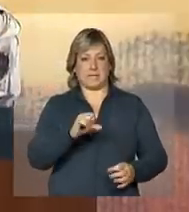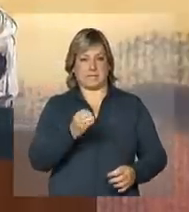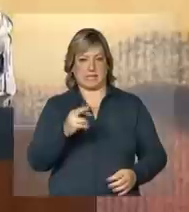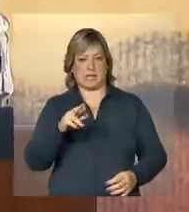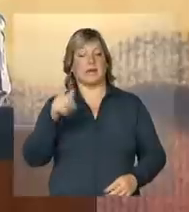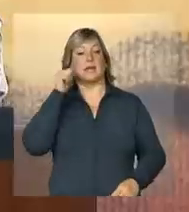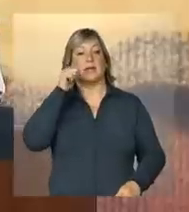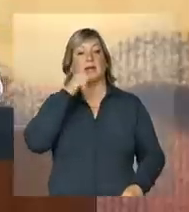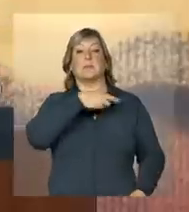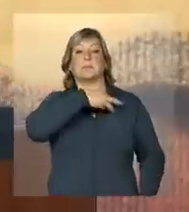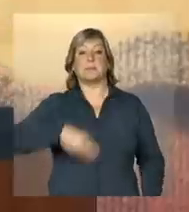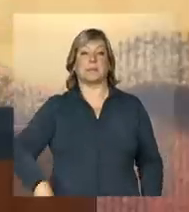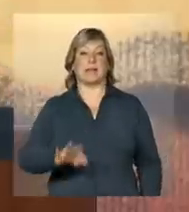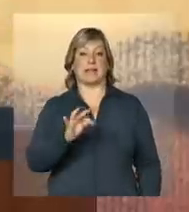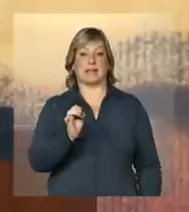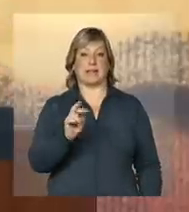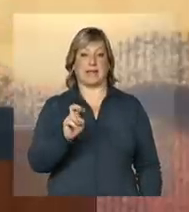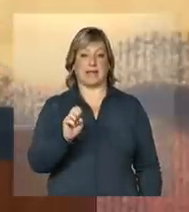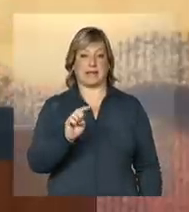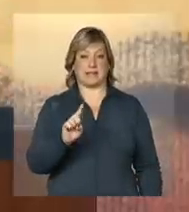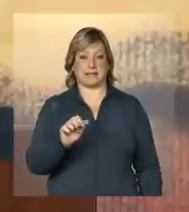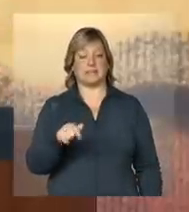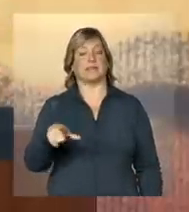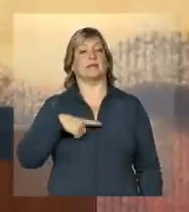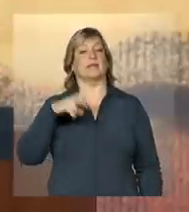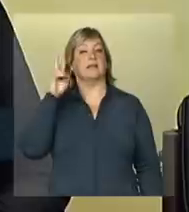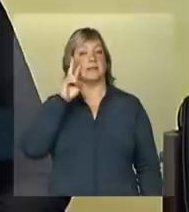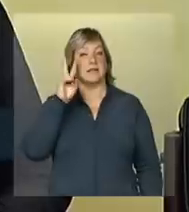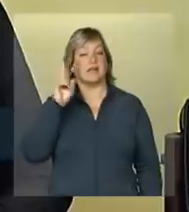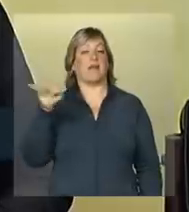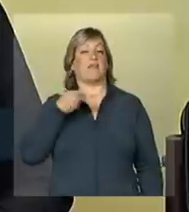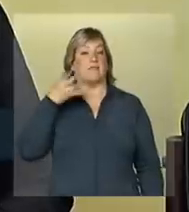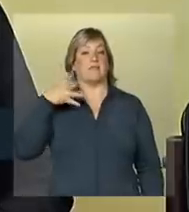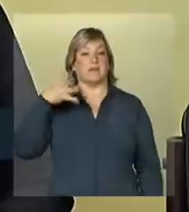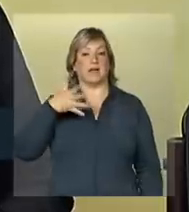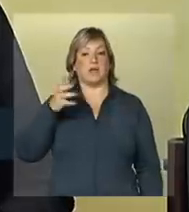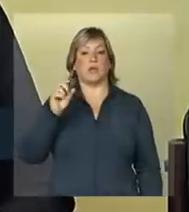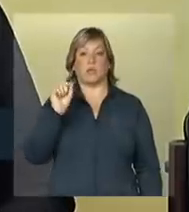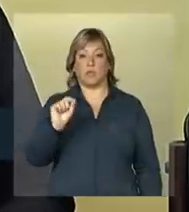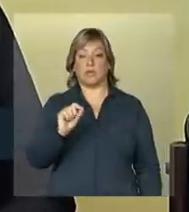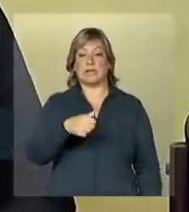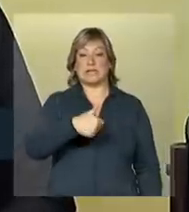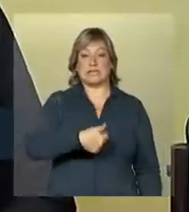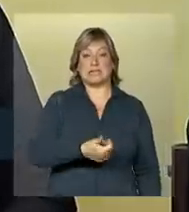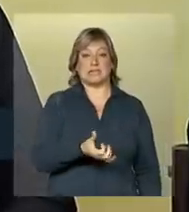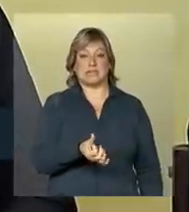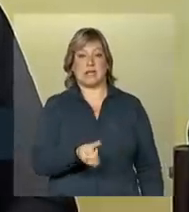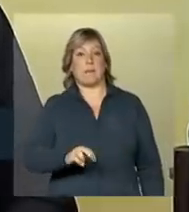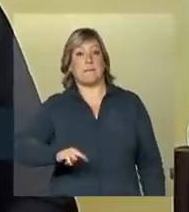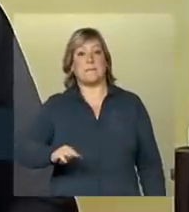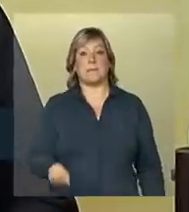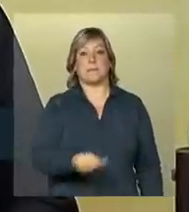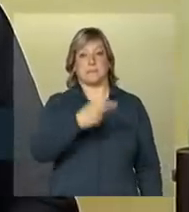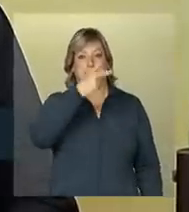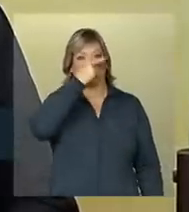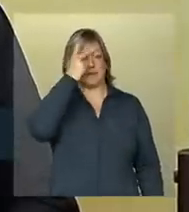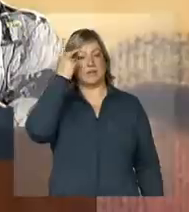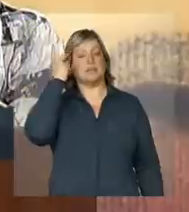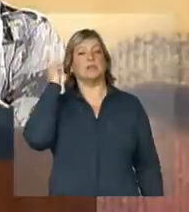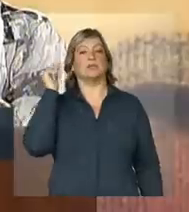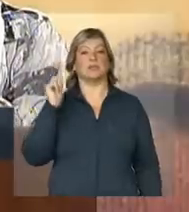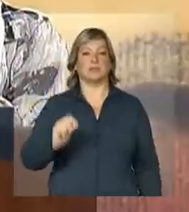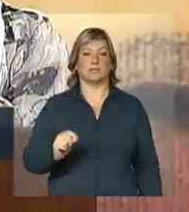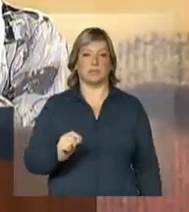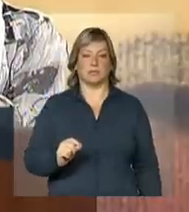Teresa nos chamava a atenção para o fato de que dos 16 milhões eh de pessoas